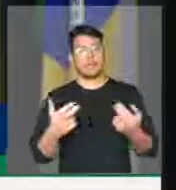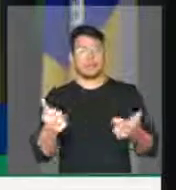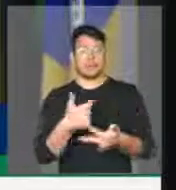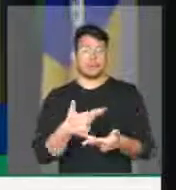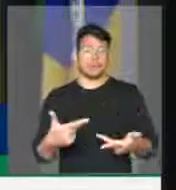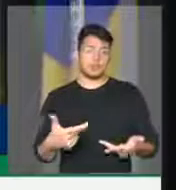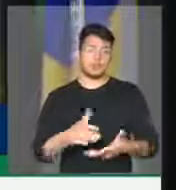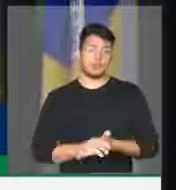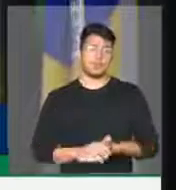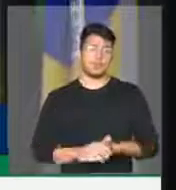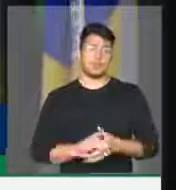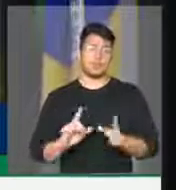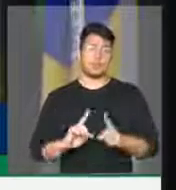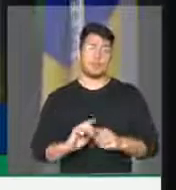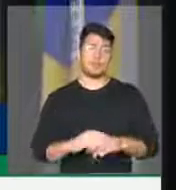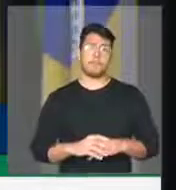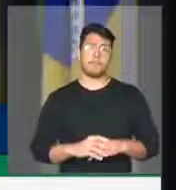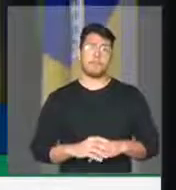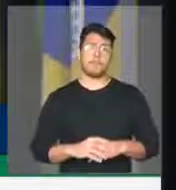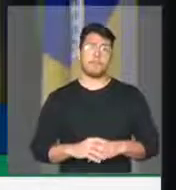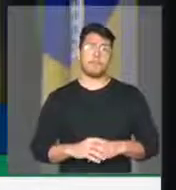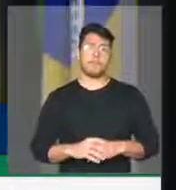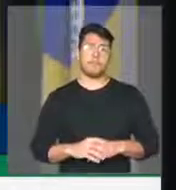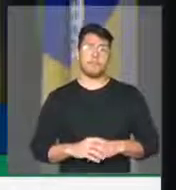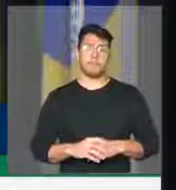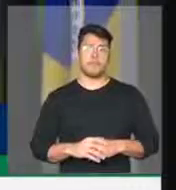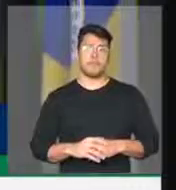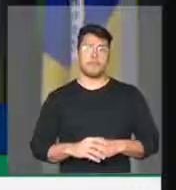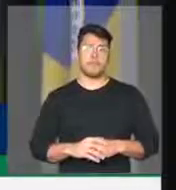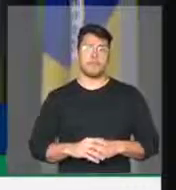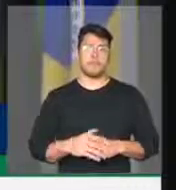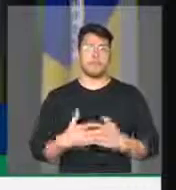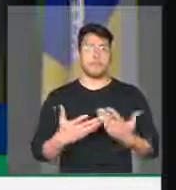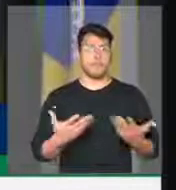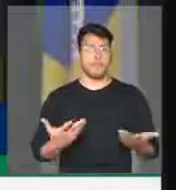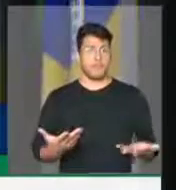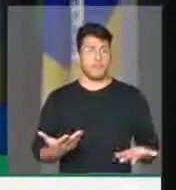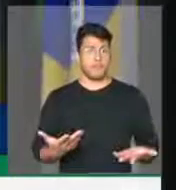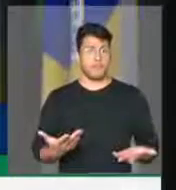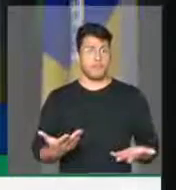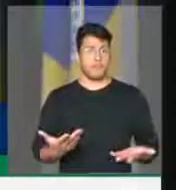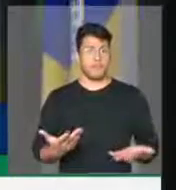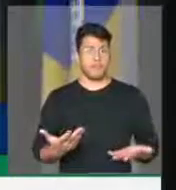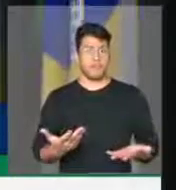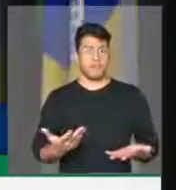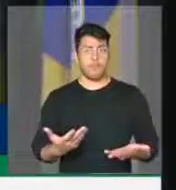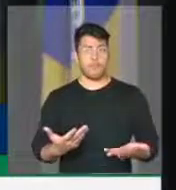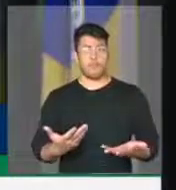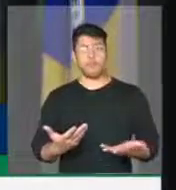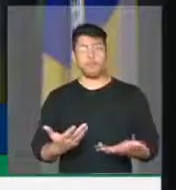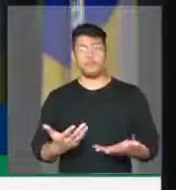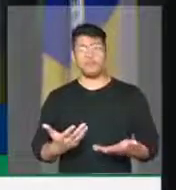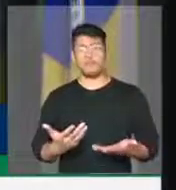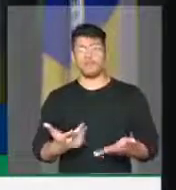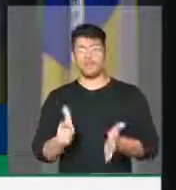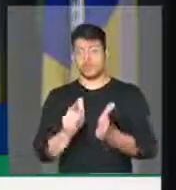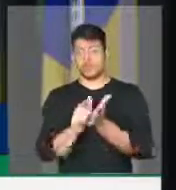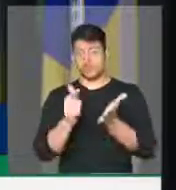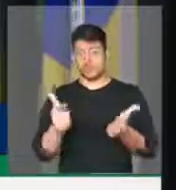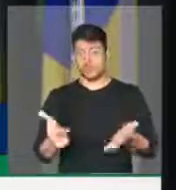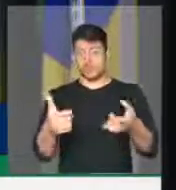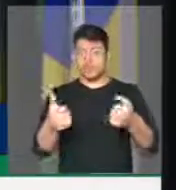tempo. Mas então, o próprio jornal explica muito bem as razões